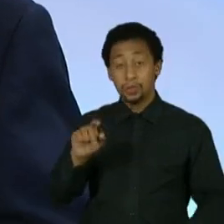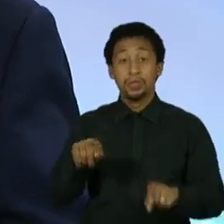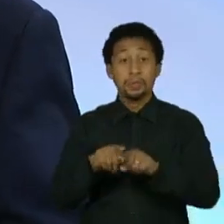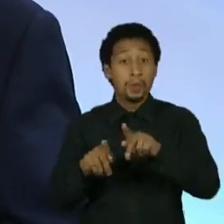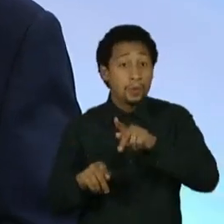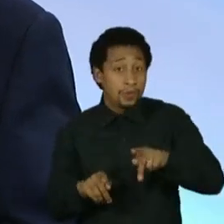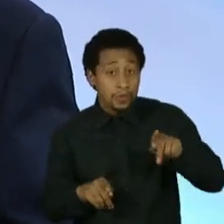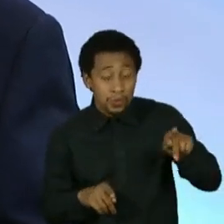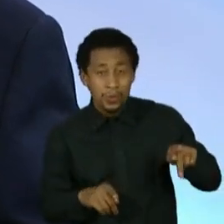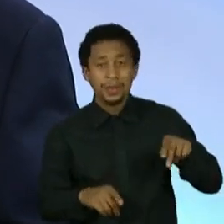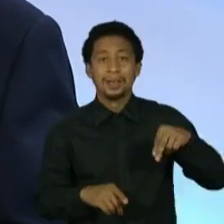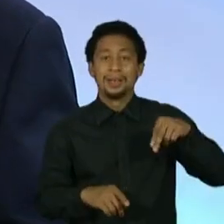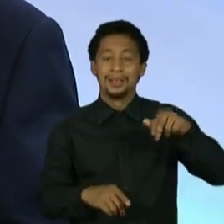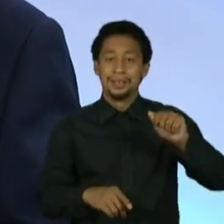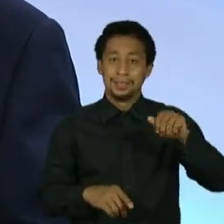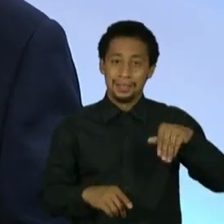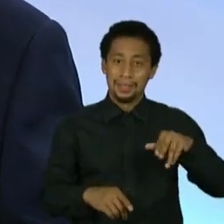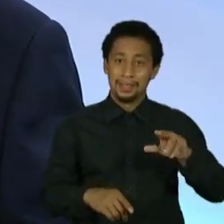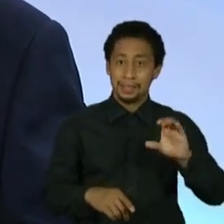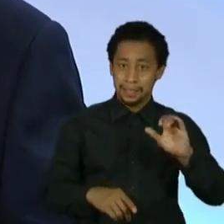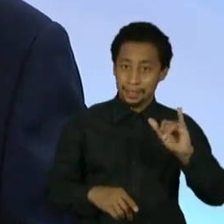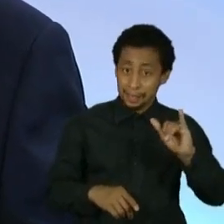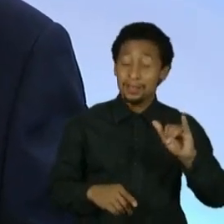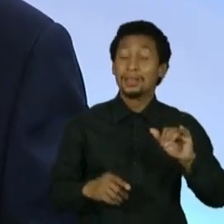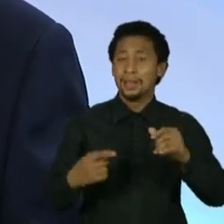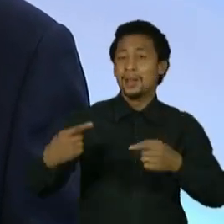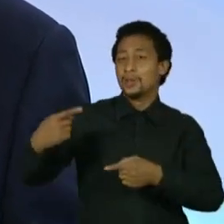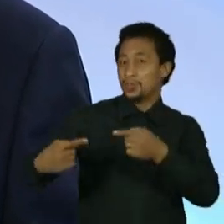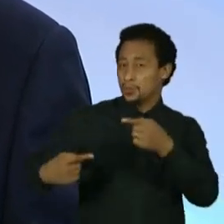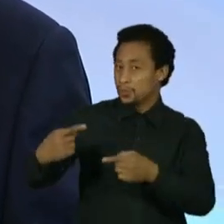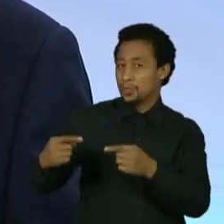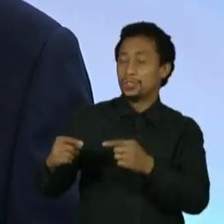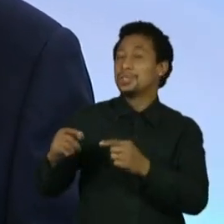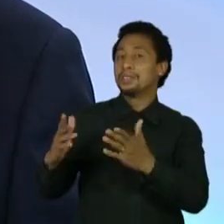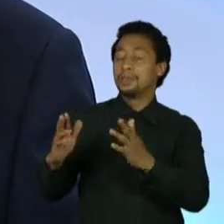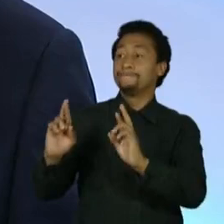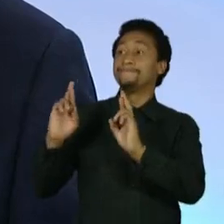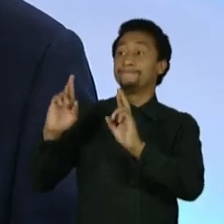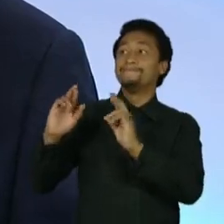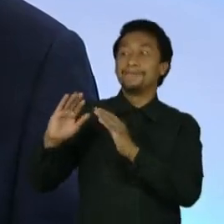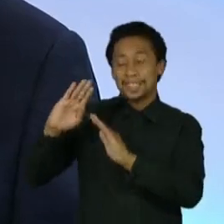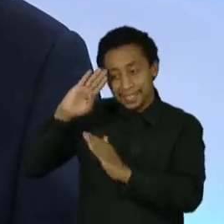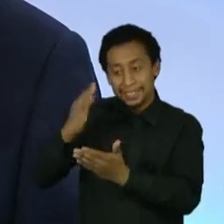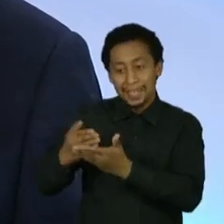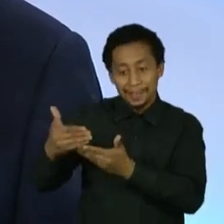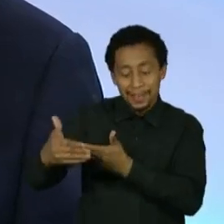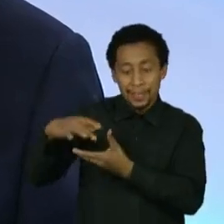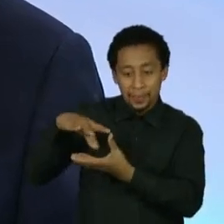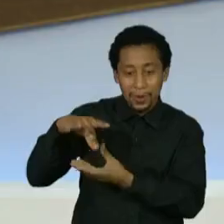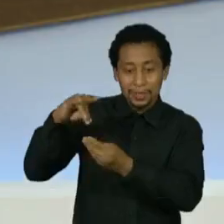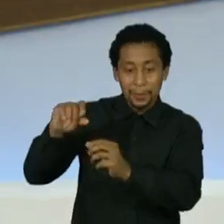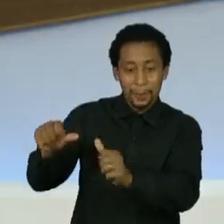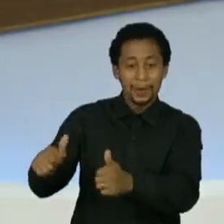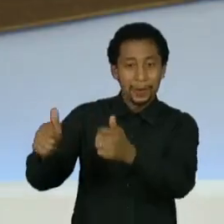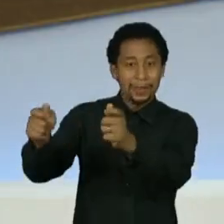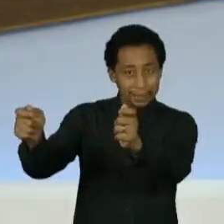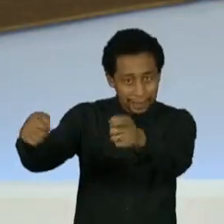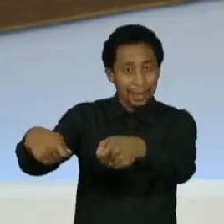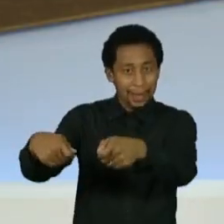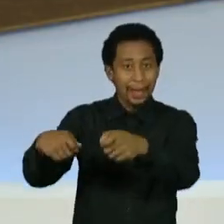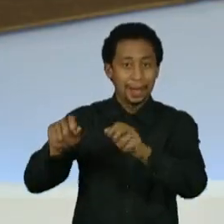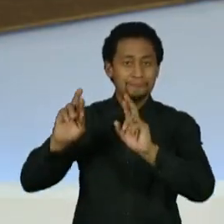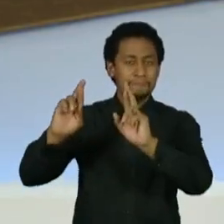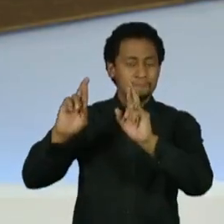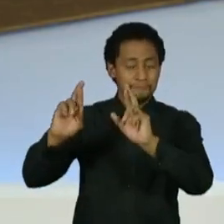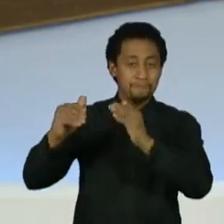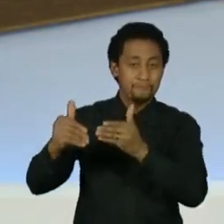constituinte, né? Se discutia, e até com certo otimismo, formas de aprimorar a democracia. Eu acho que tinha uma certa